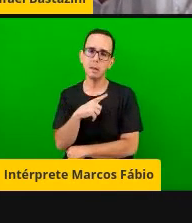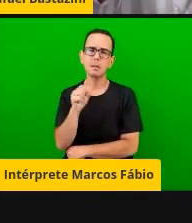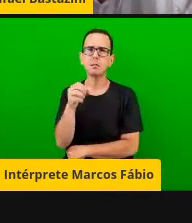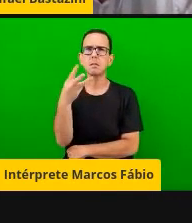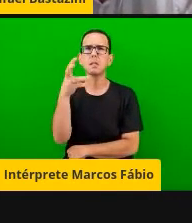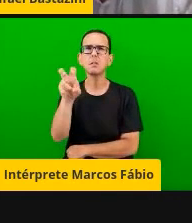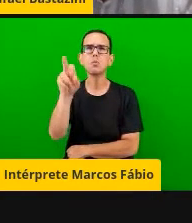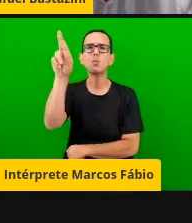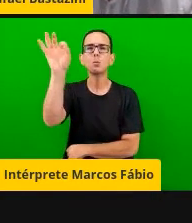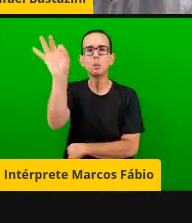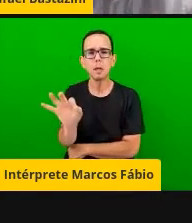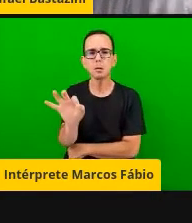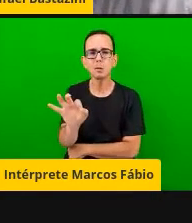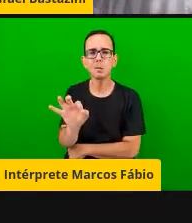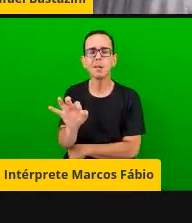gasto